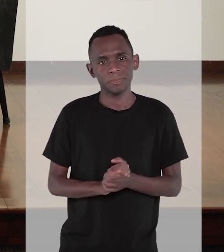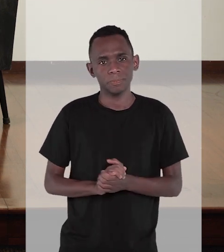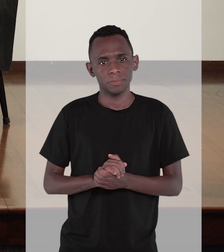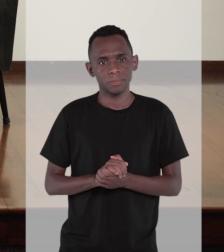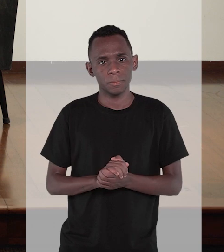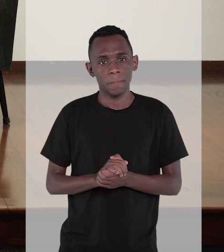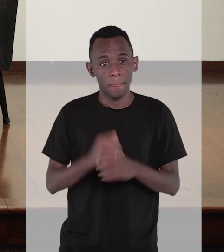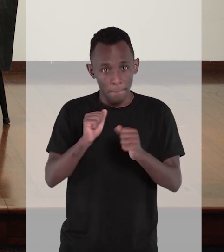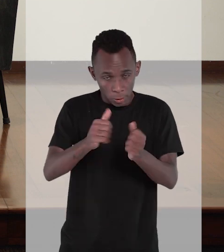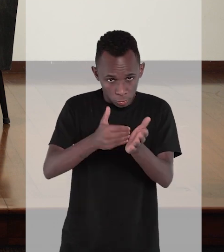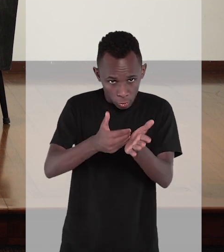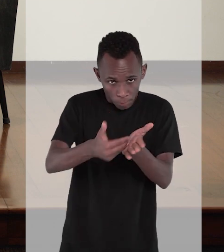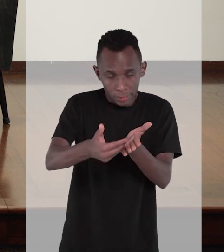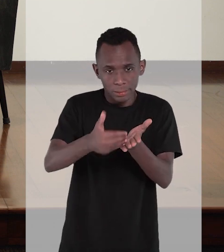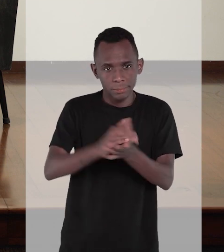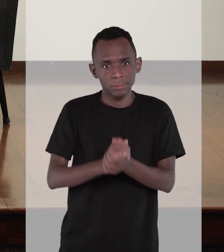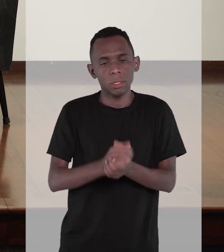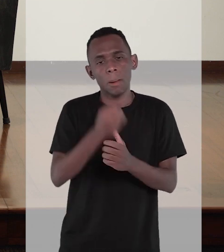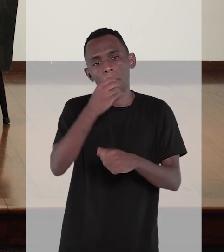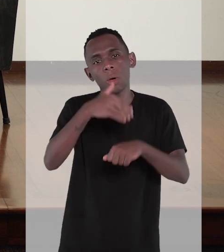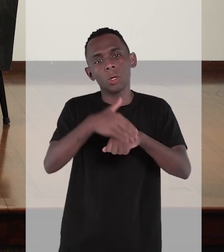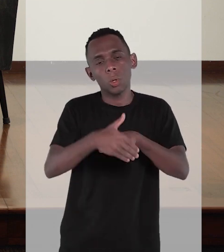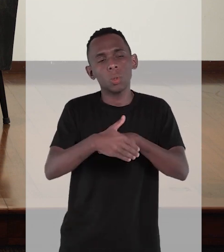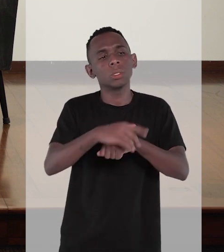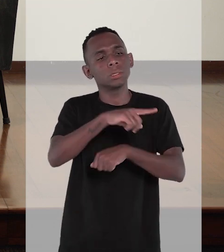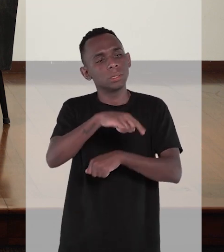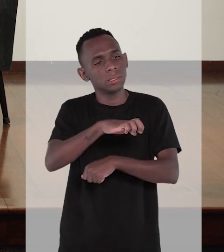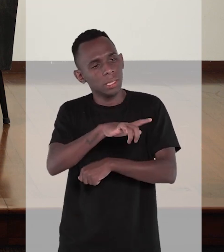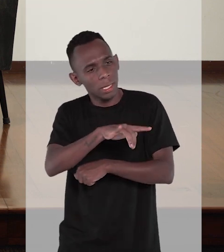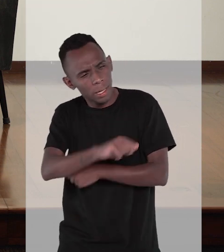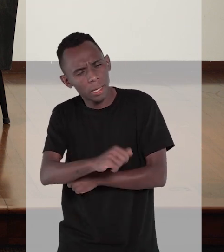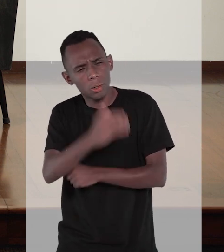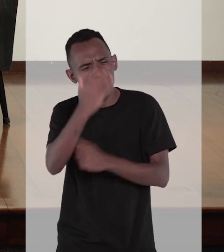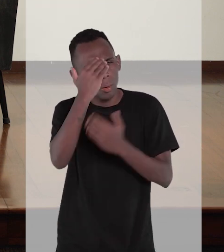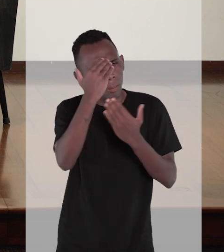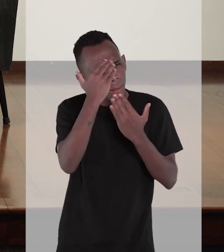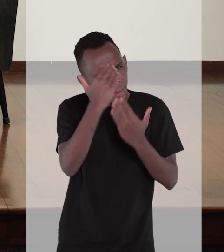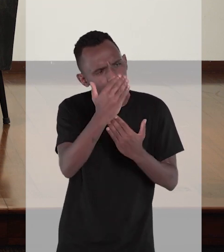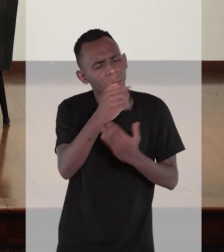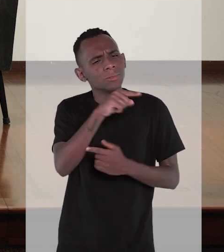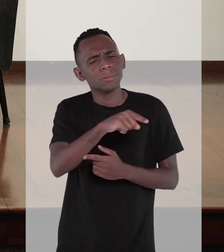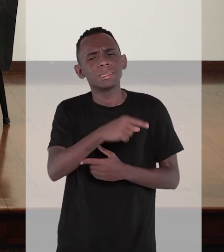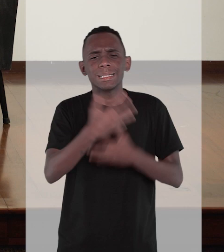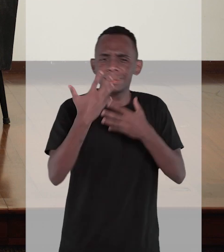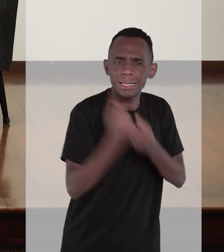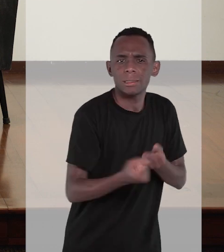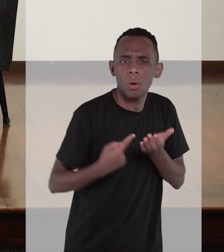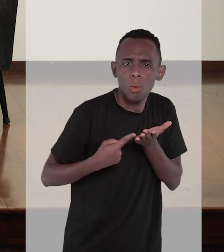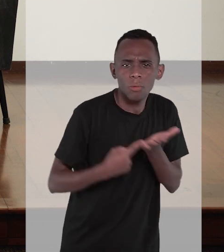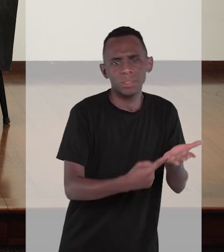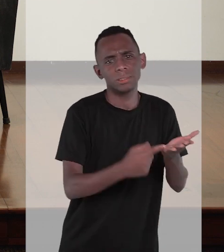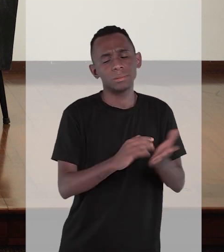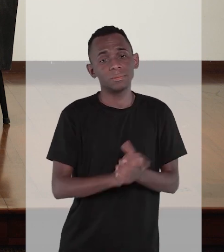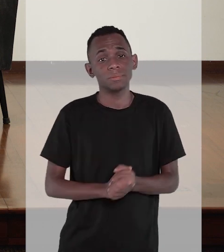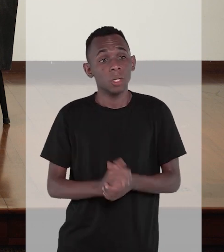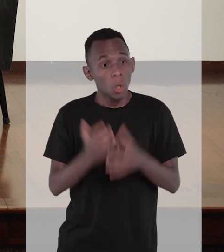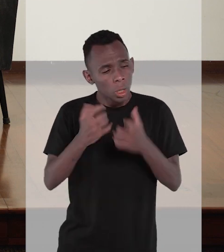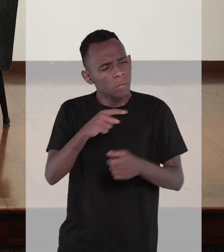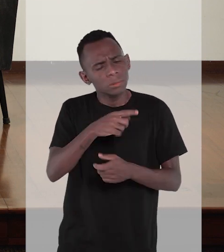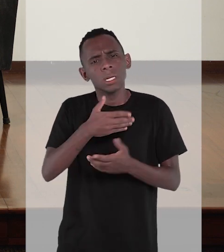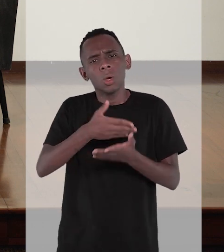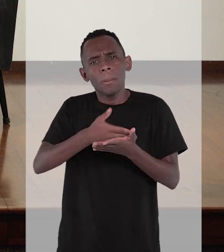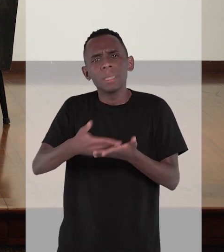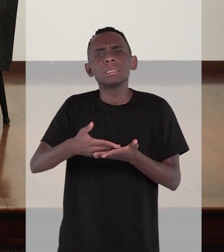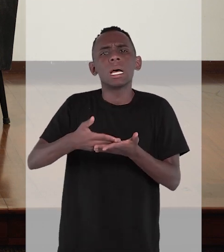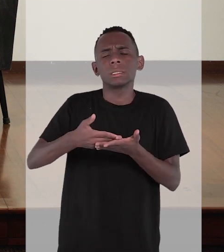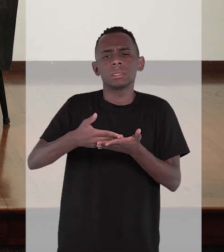Pronto, acabei. Então, podemos começar. Podemos. Muito boa noite, Zélia. Muito obrigado por ter aceito o convite. Eu que agradeço. E eu